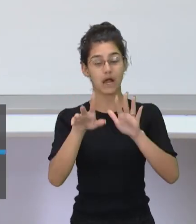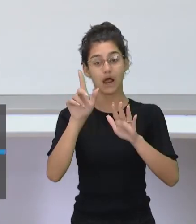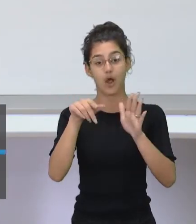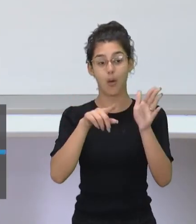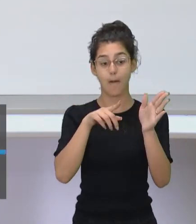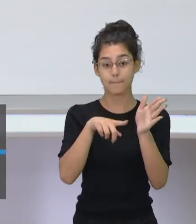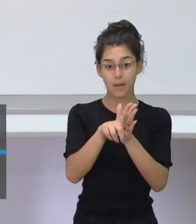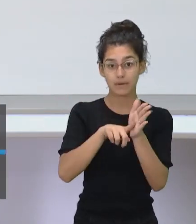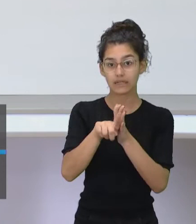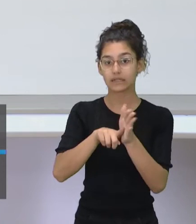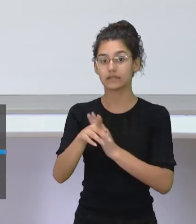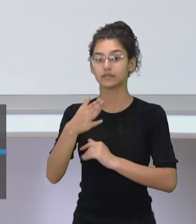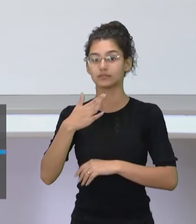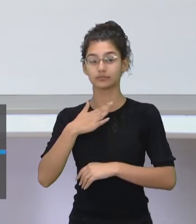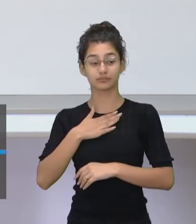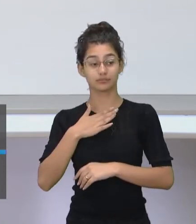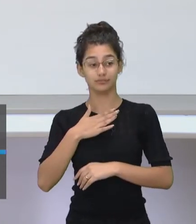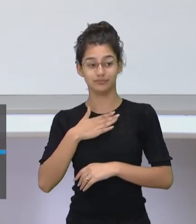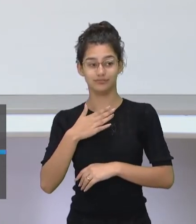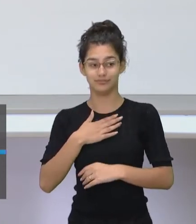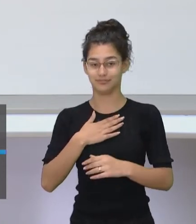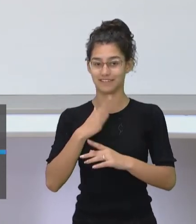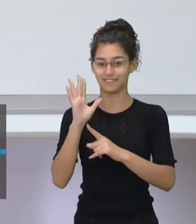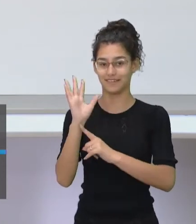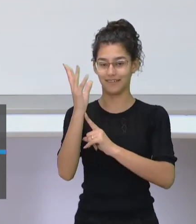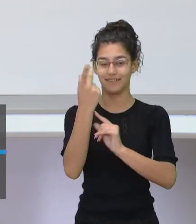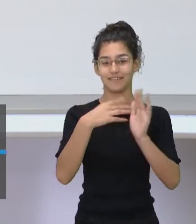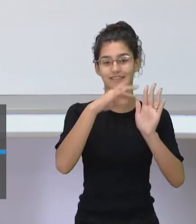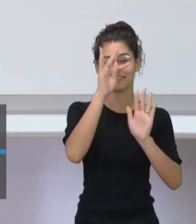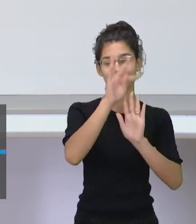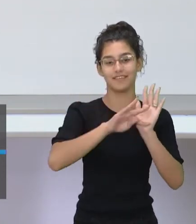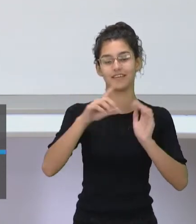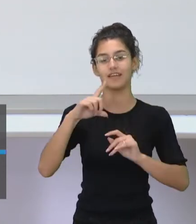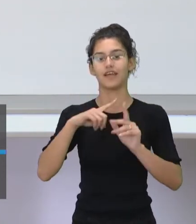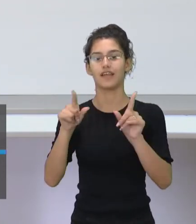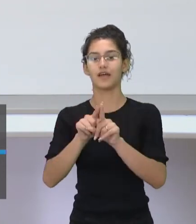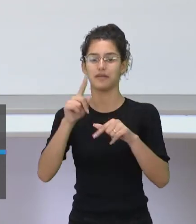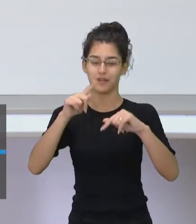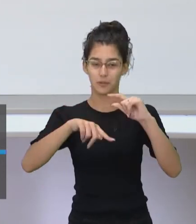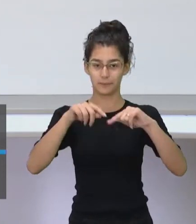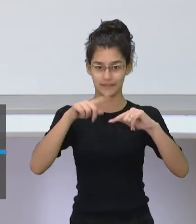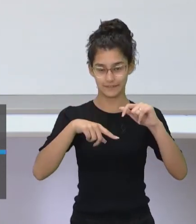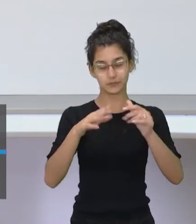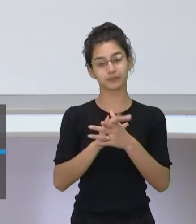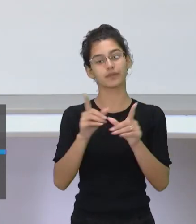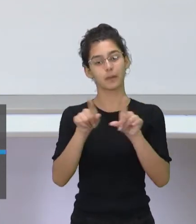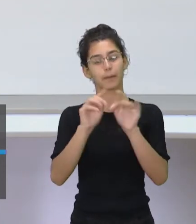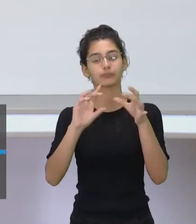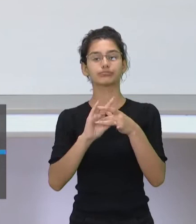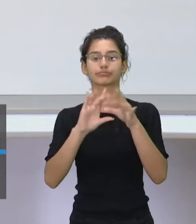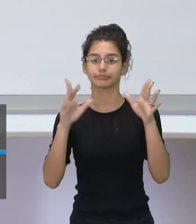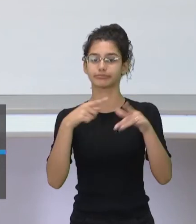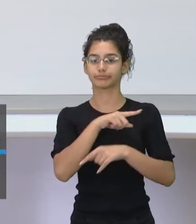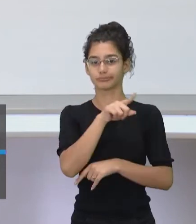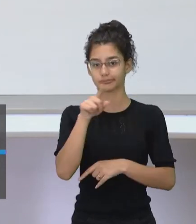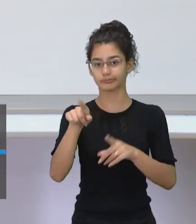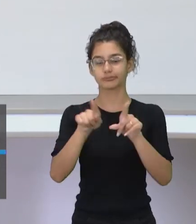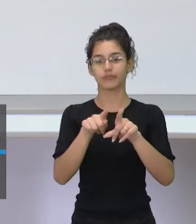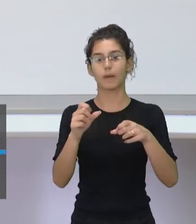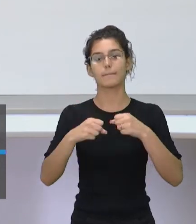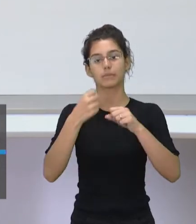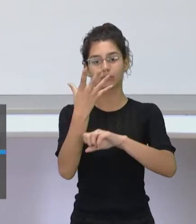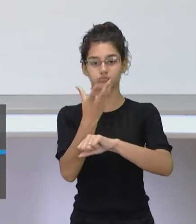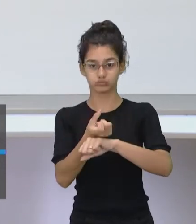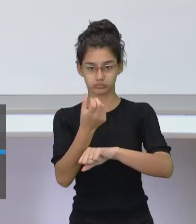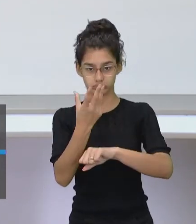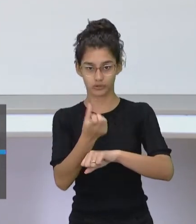curadoria minha, então eu selecionei obras de arte, textos e coloquei nesse material, que inclusive está disponível para vocês. Vocês podem baixar